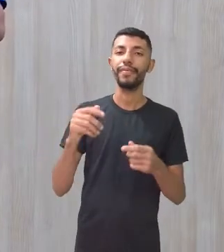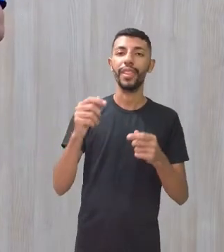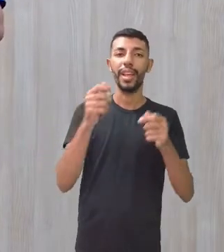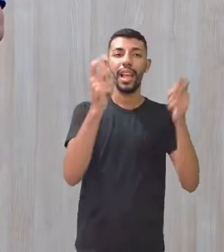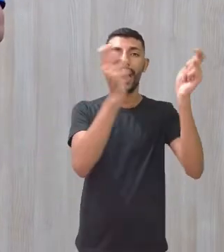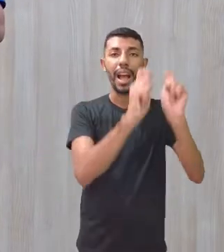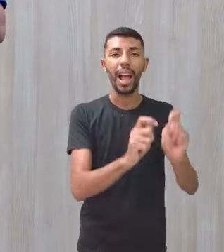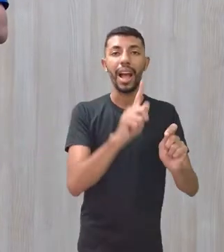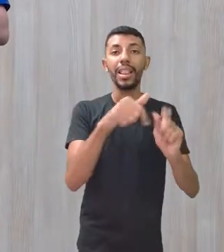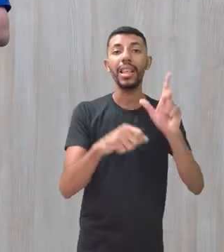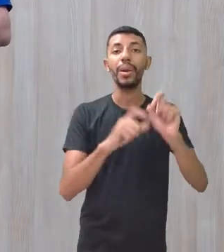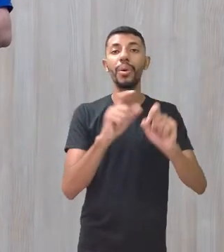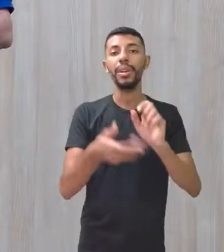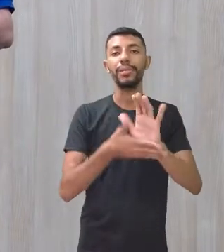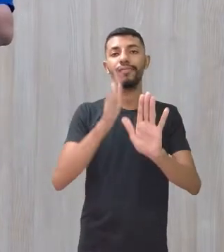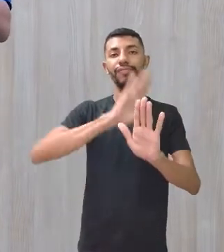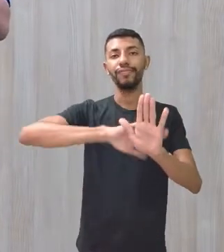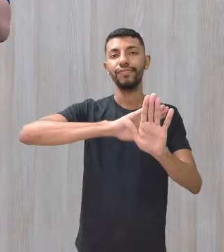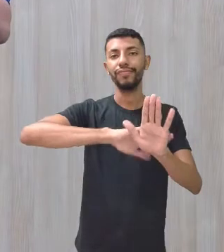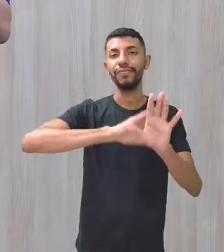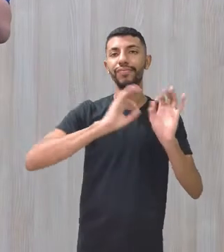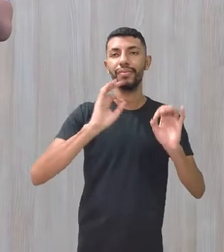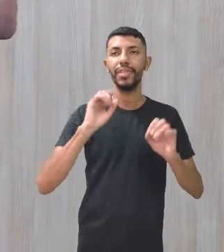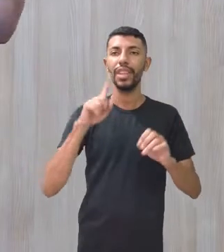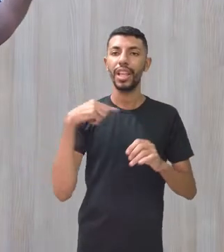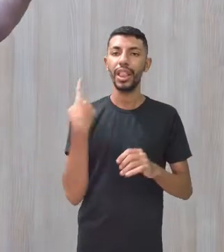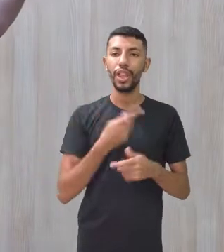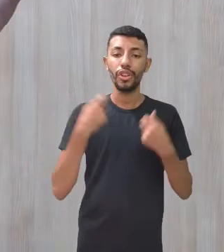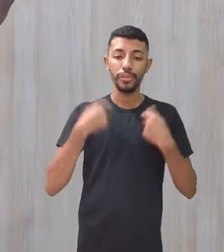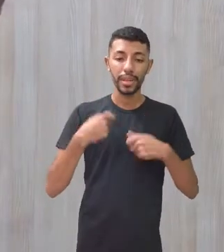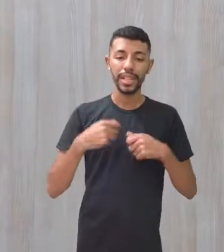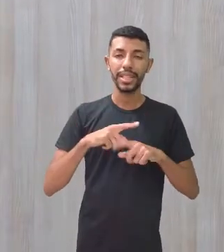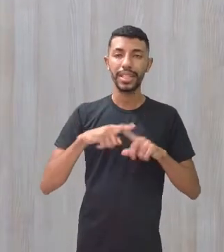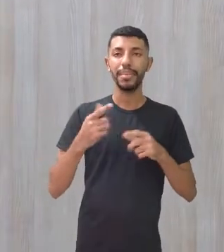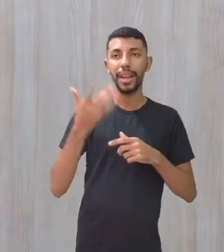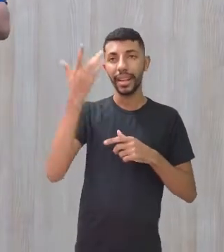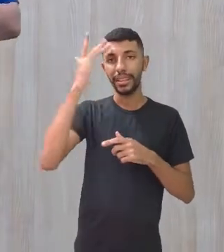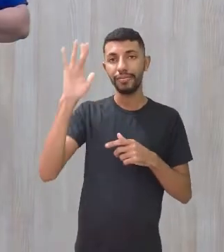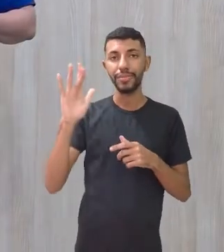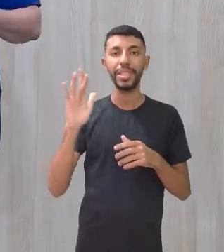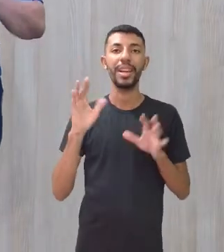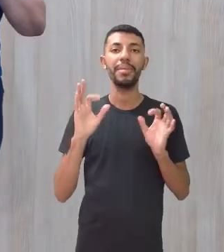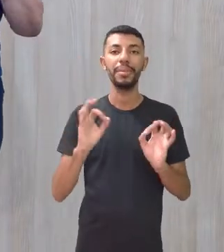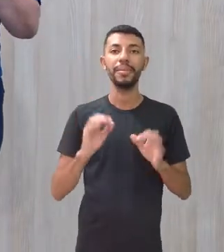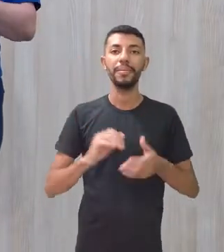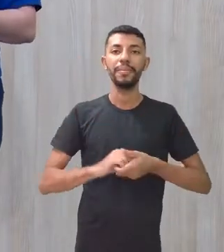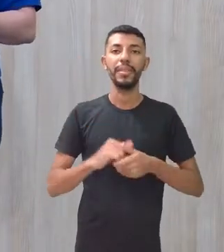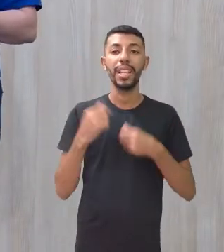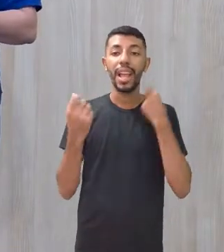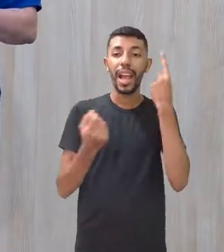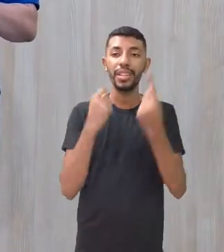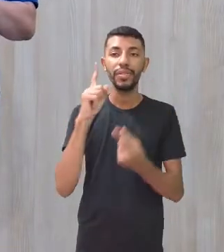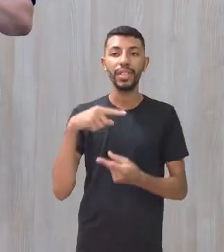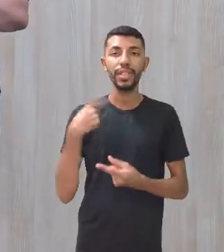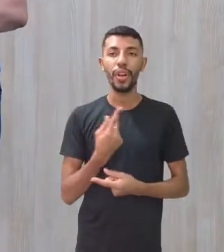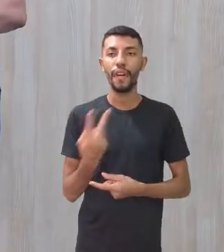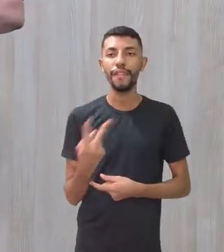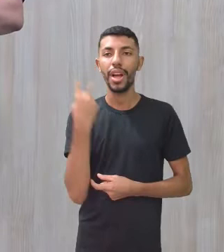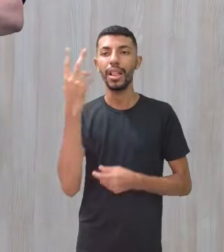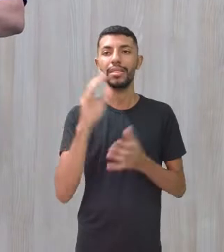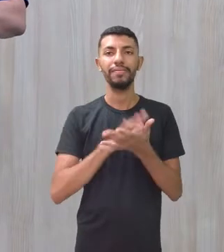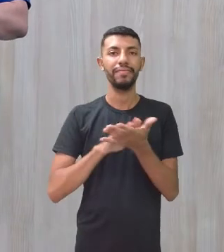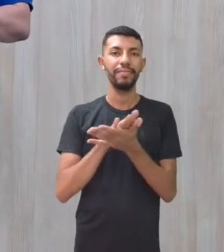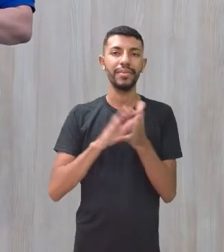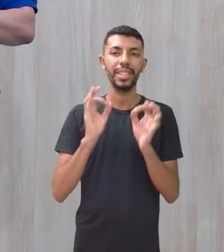ela é subjetiva, né? É algo que a gente precisa e nem sabe, né? E às vezes a gente não valoriza muito, porque acha que não é